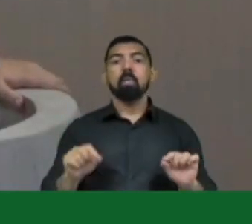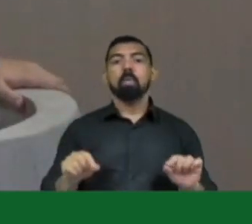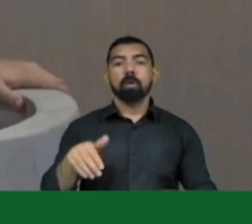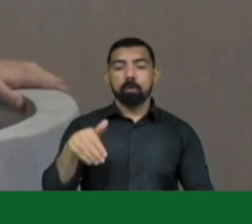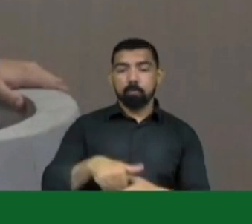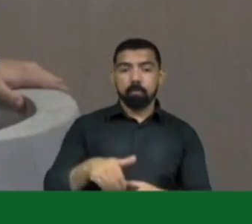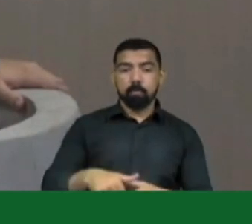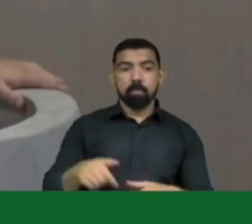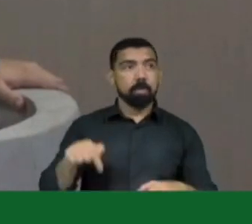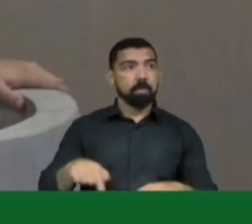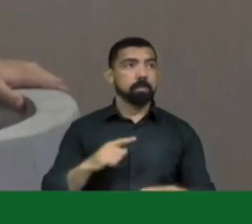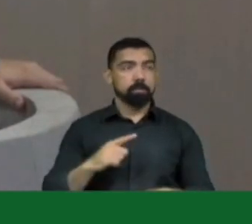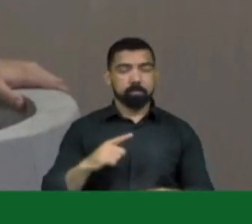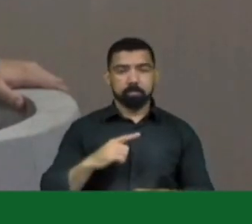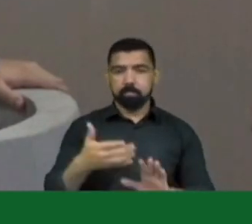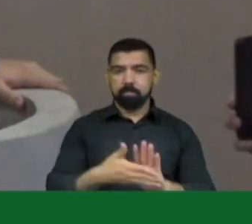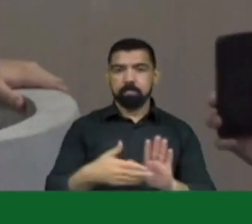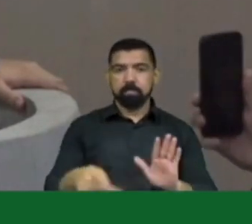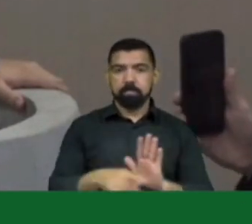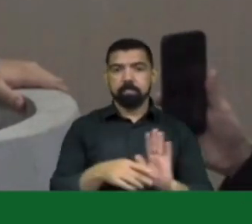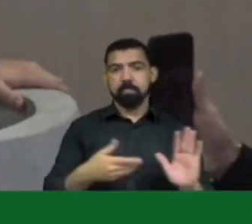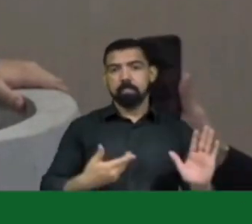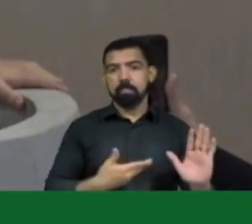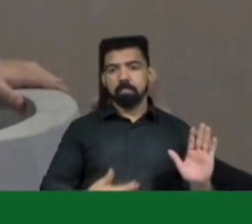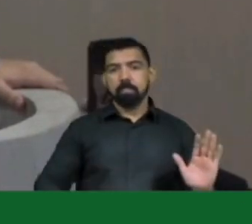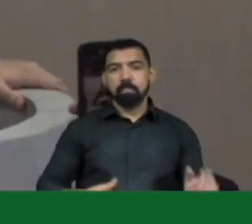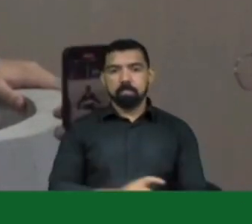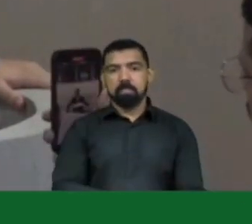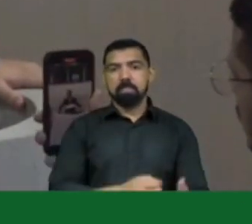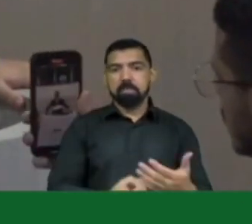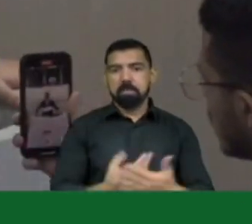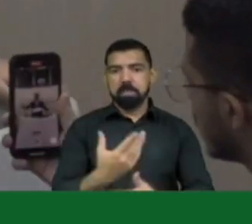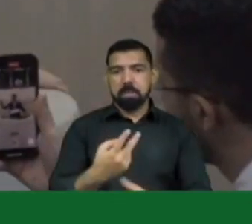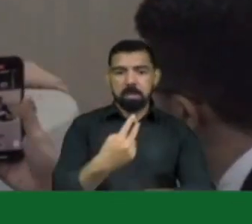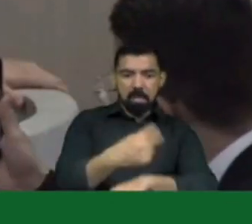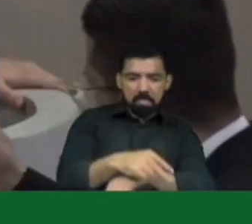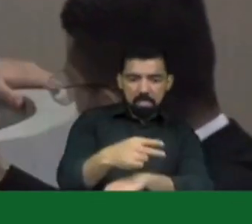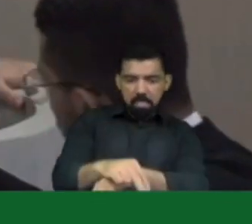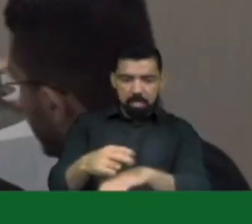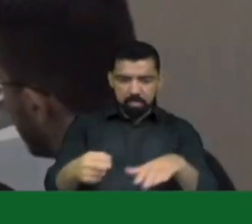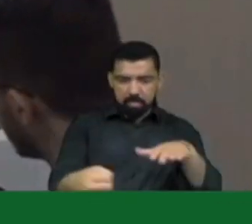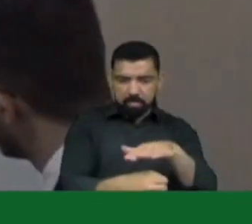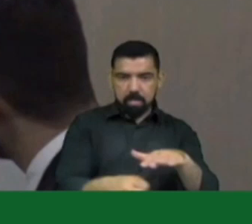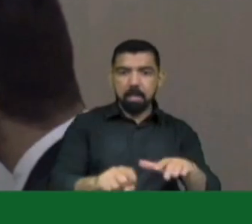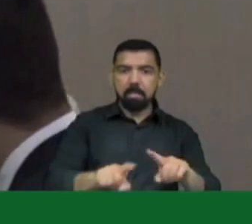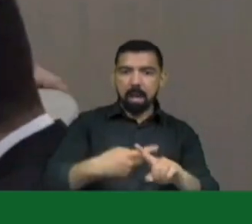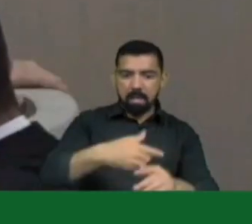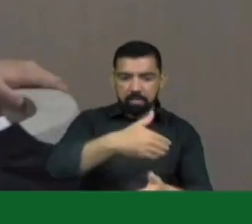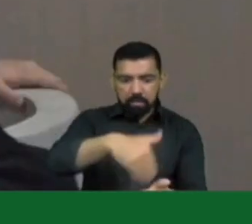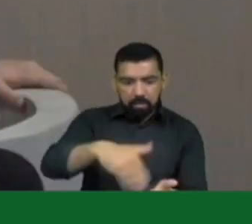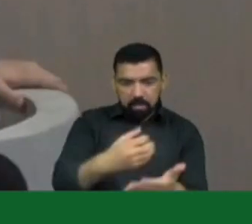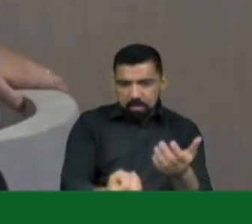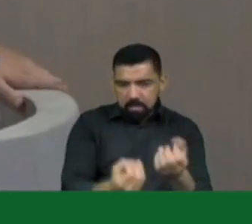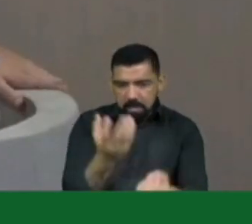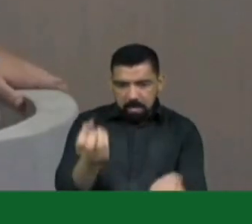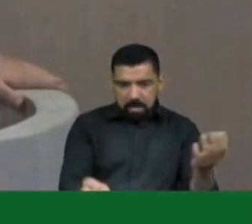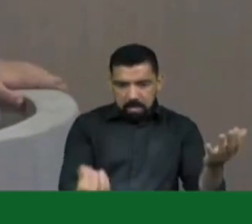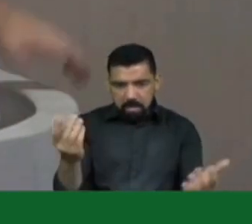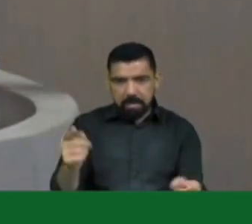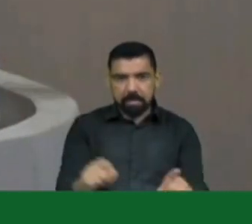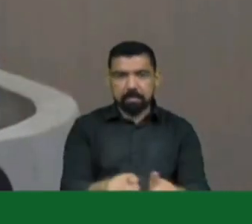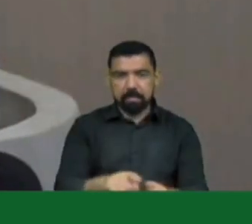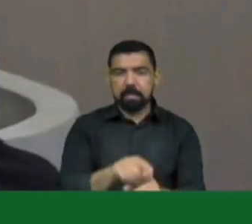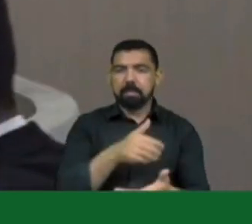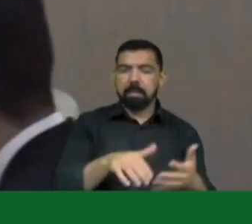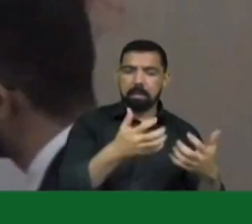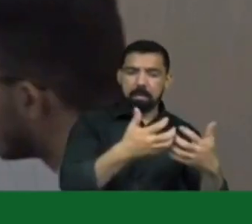nessas mensagens do governador, que se cria cargo, que se cria secretaria, que se cria secretaria executiva,